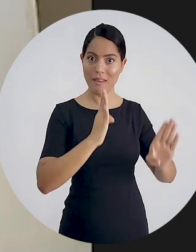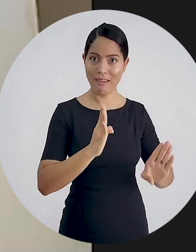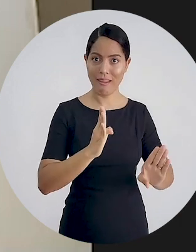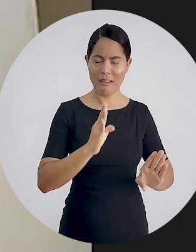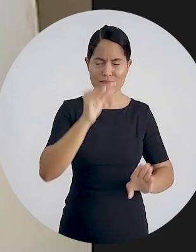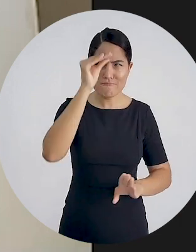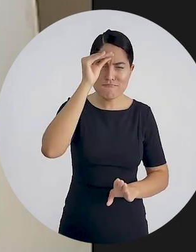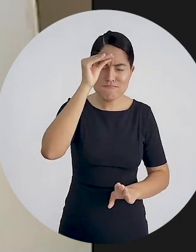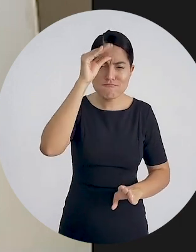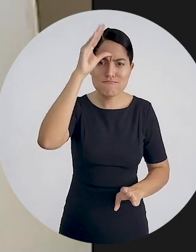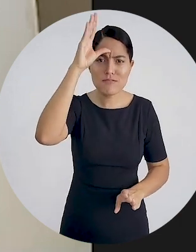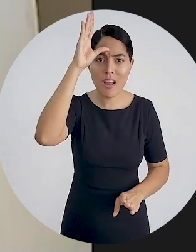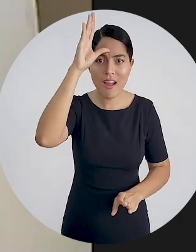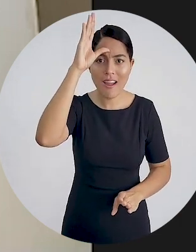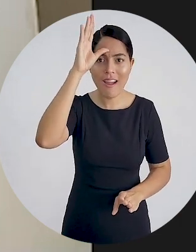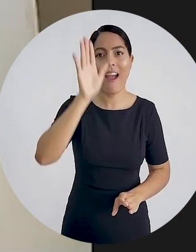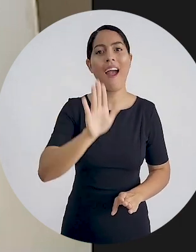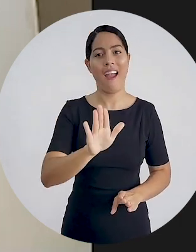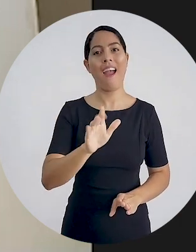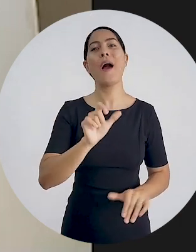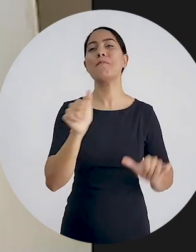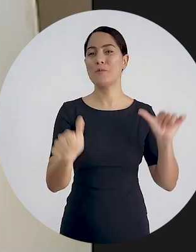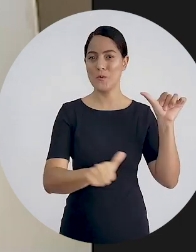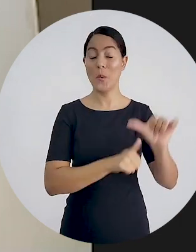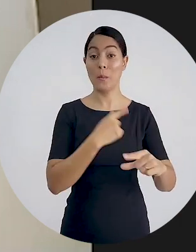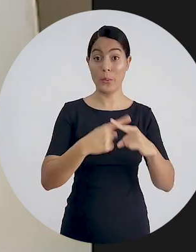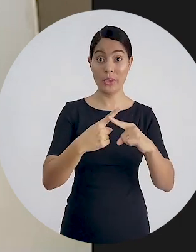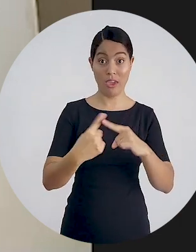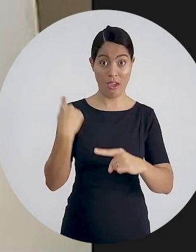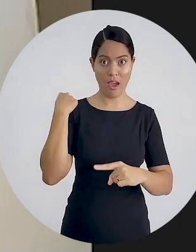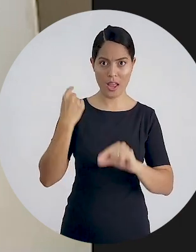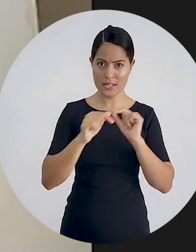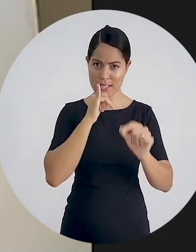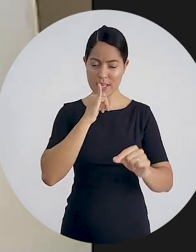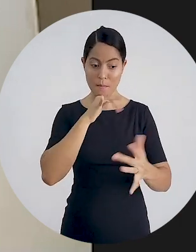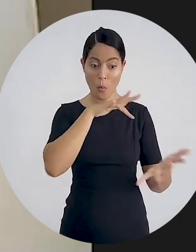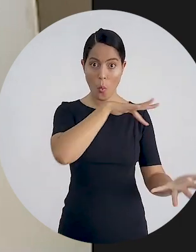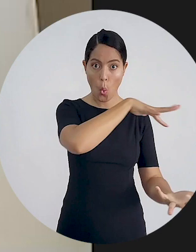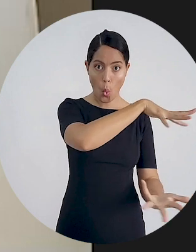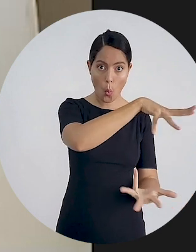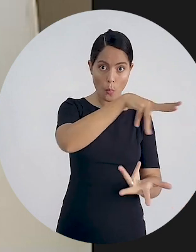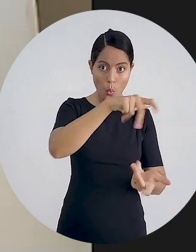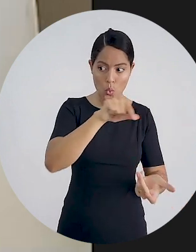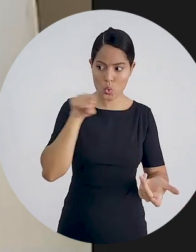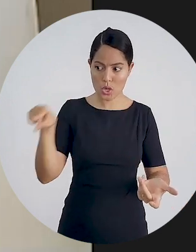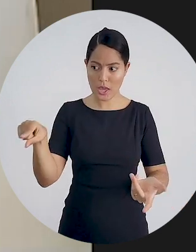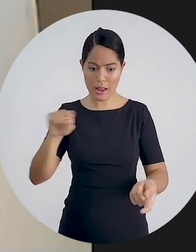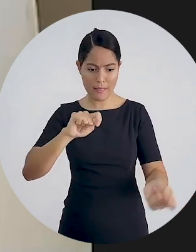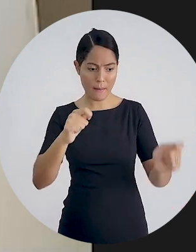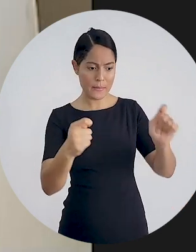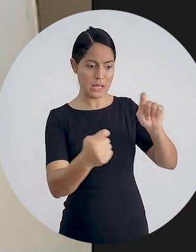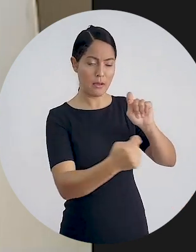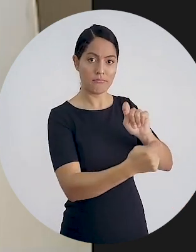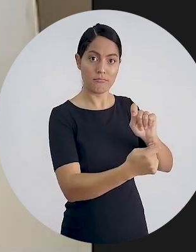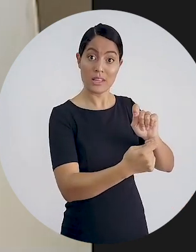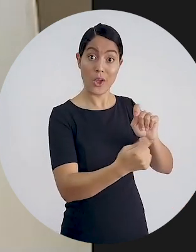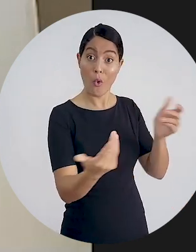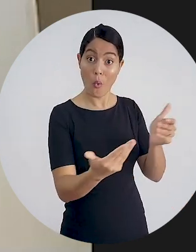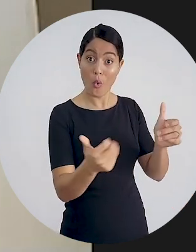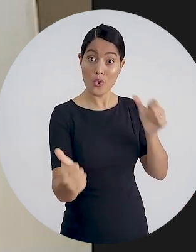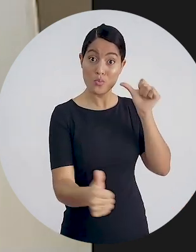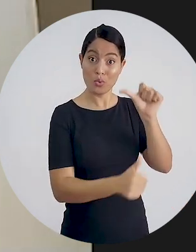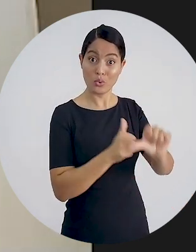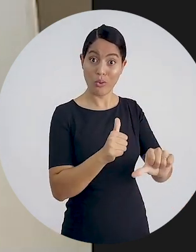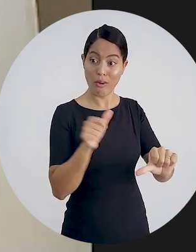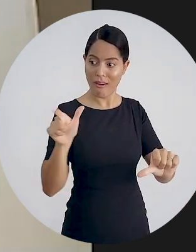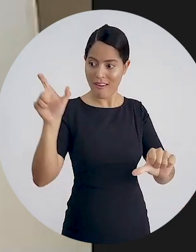eu tentava que o Gabriel se adequasse ao mundo. E hoje eu tenho o direito de que o mundo se